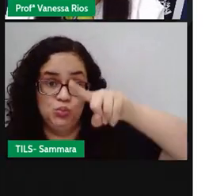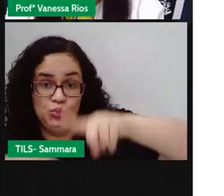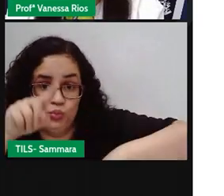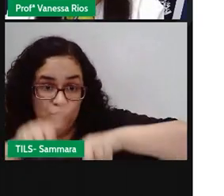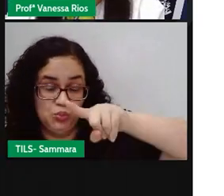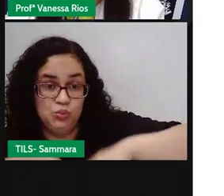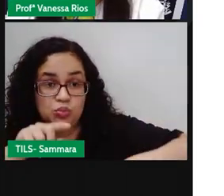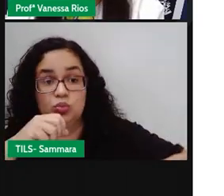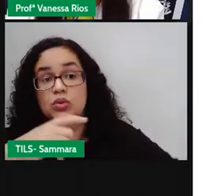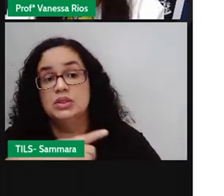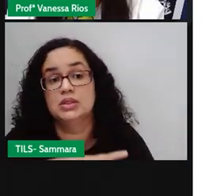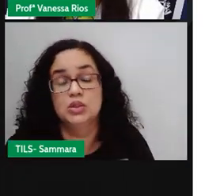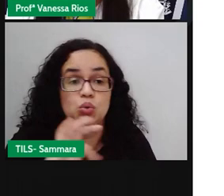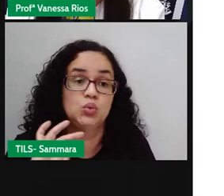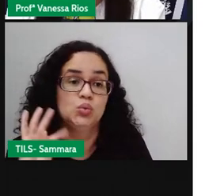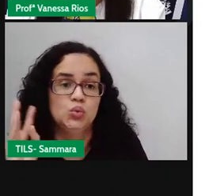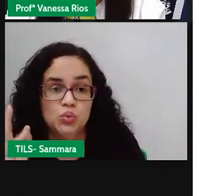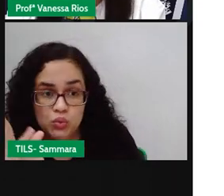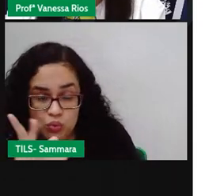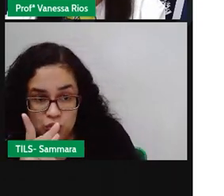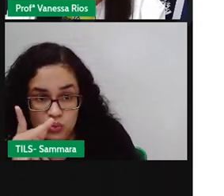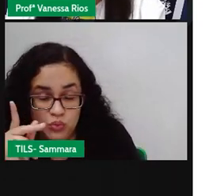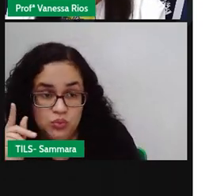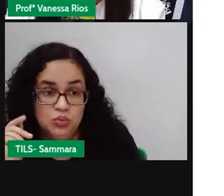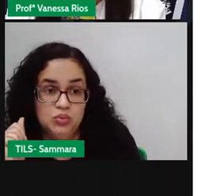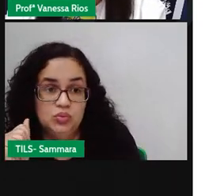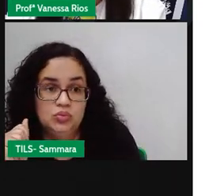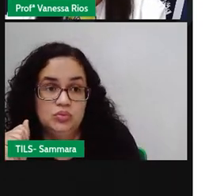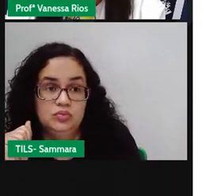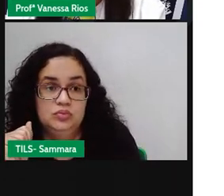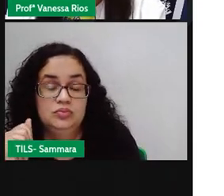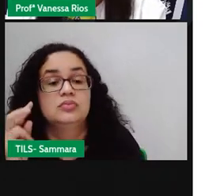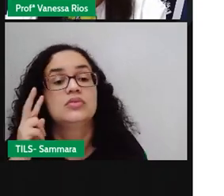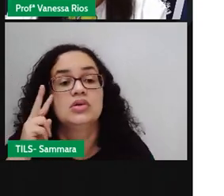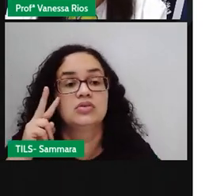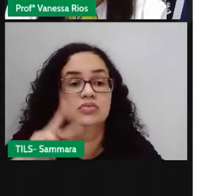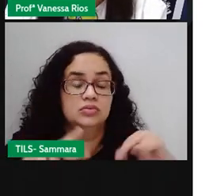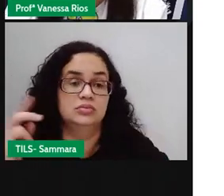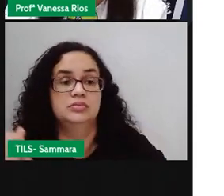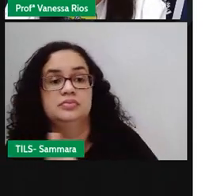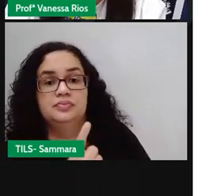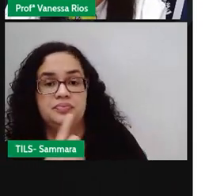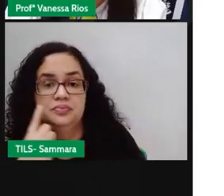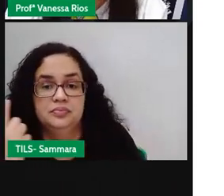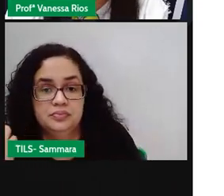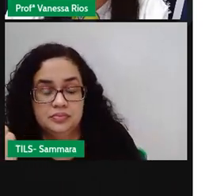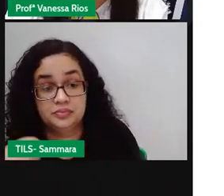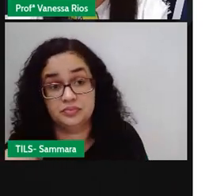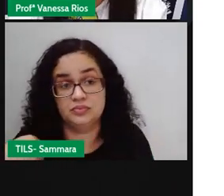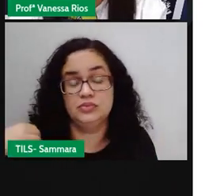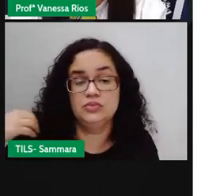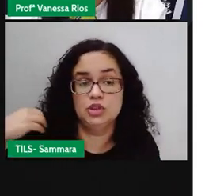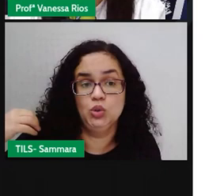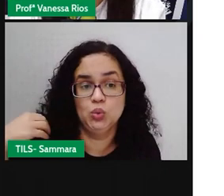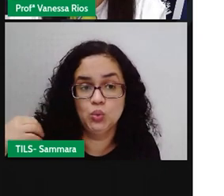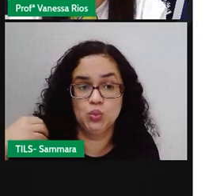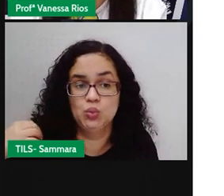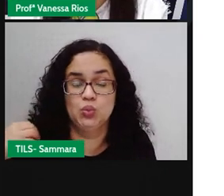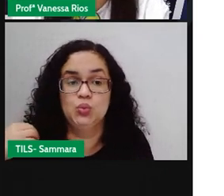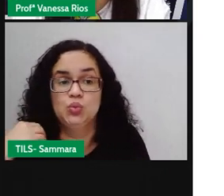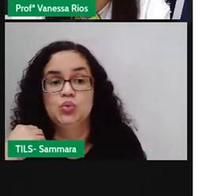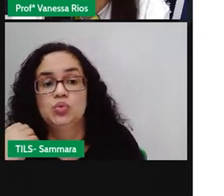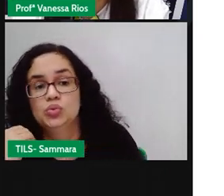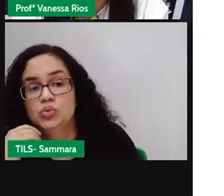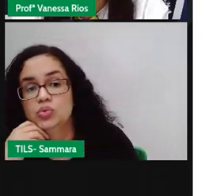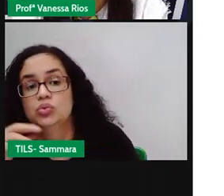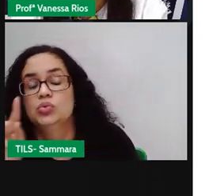materiais, eles constituem tudo que a gente vê ao nosso redor, desde a nossa roupa, né? Aos